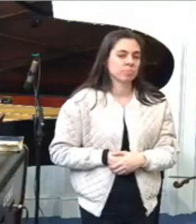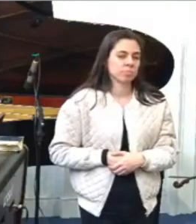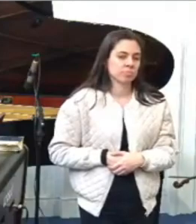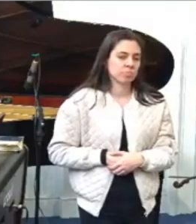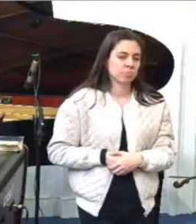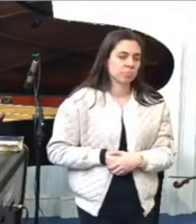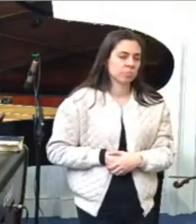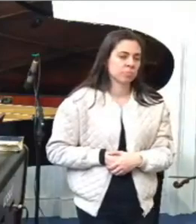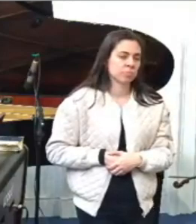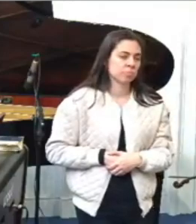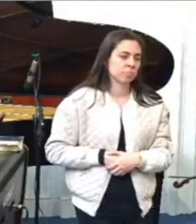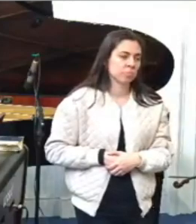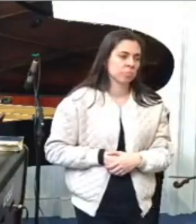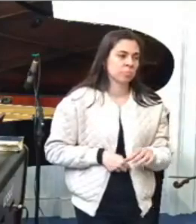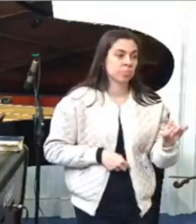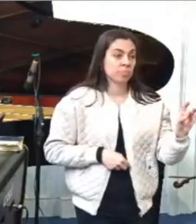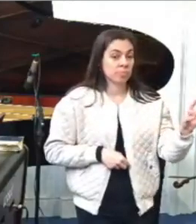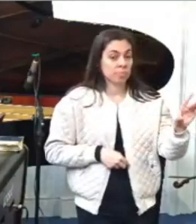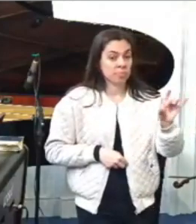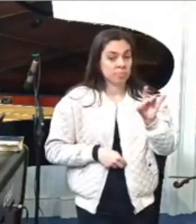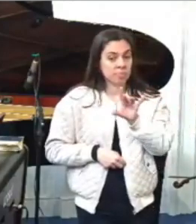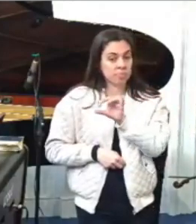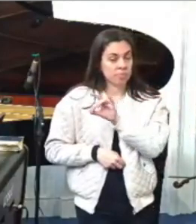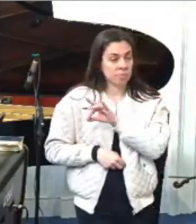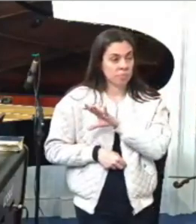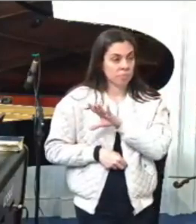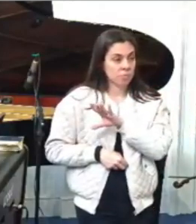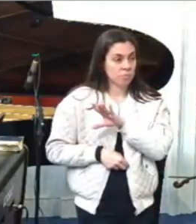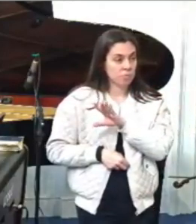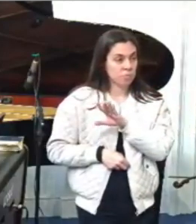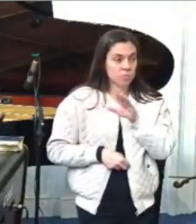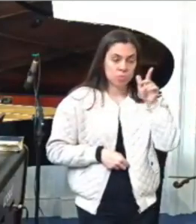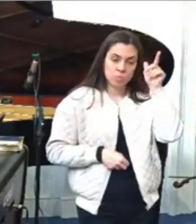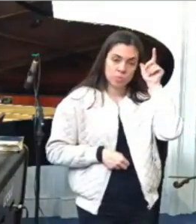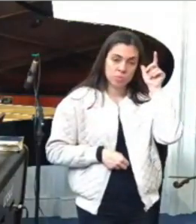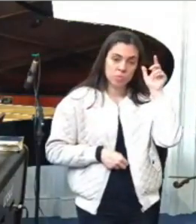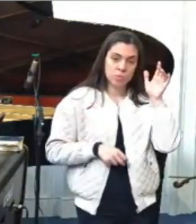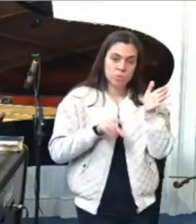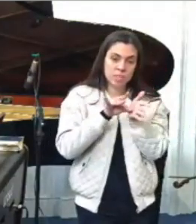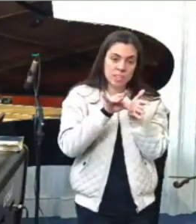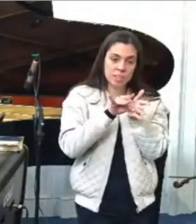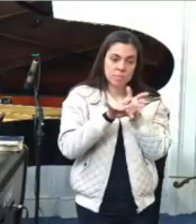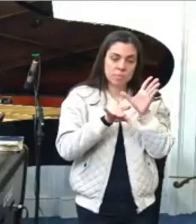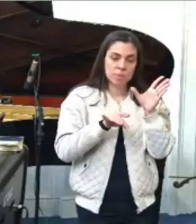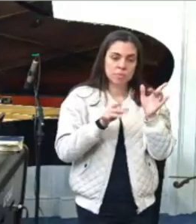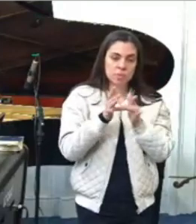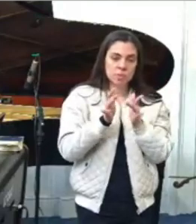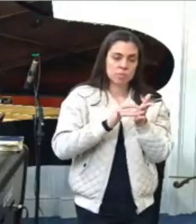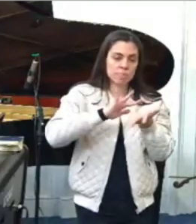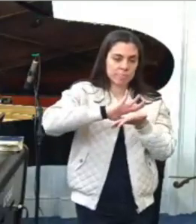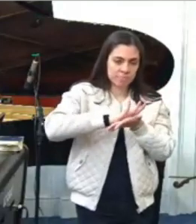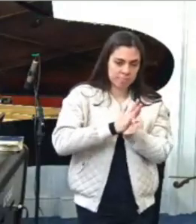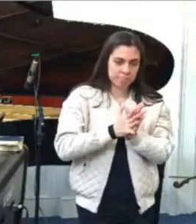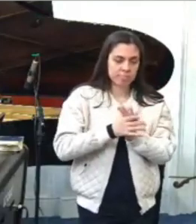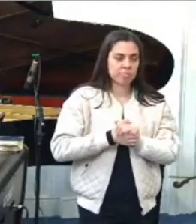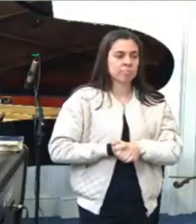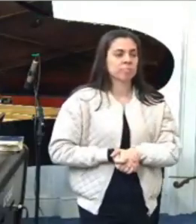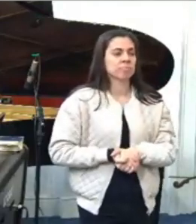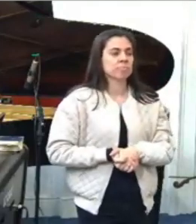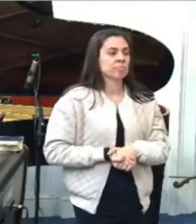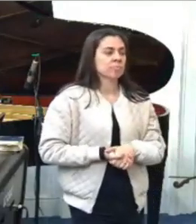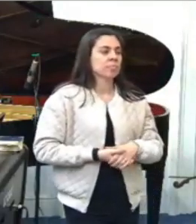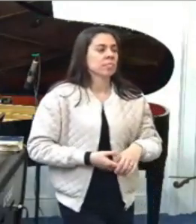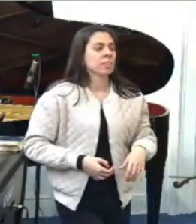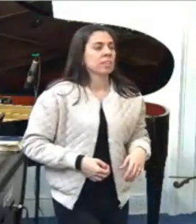inimigos, quando Ele colocar cada um deles debaixo dos seus pés. Então o que Satanás faz, sendo chamado aqui